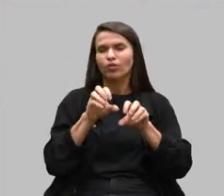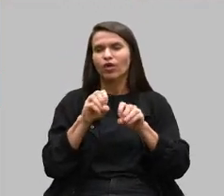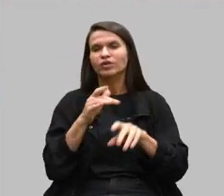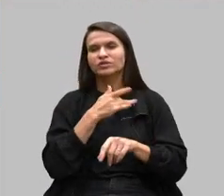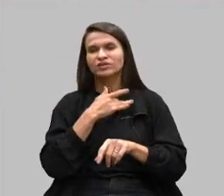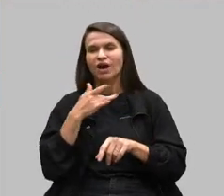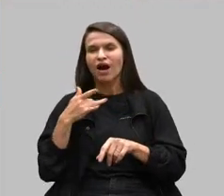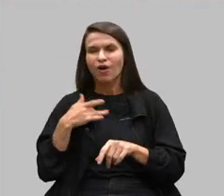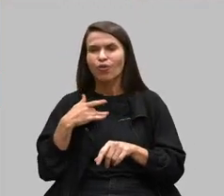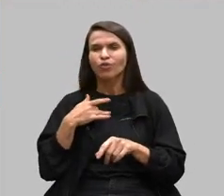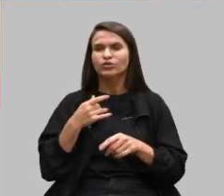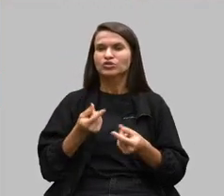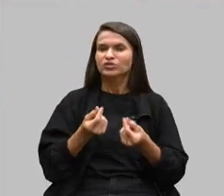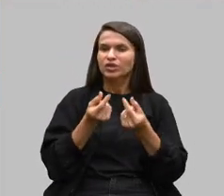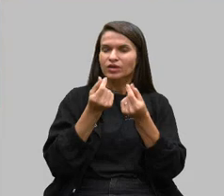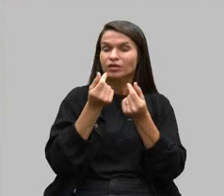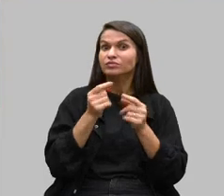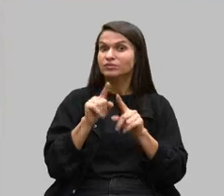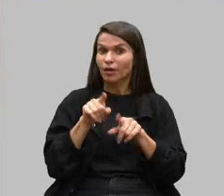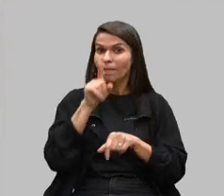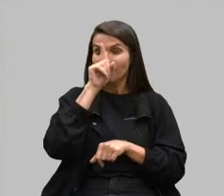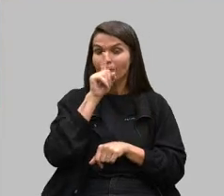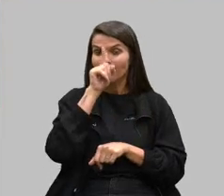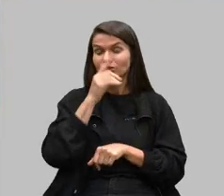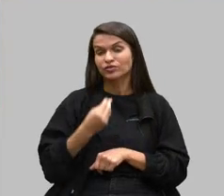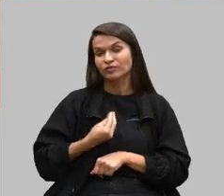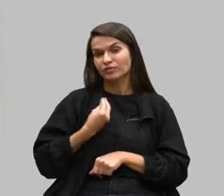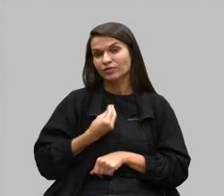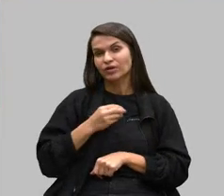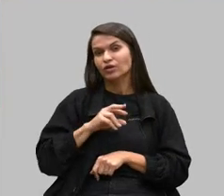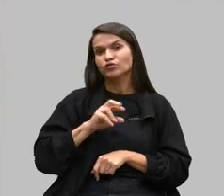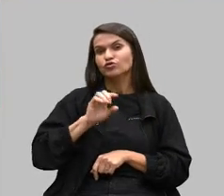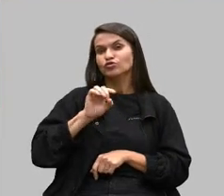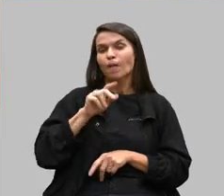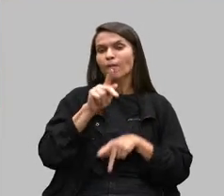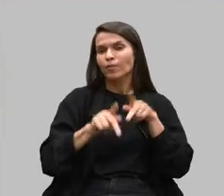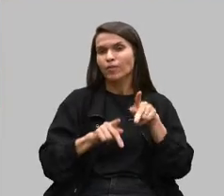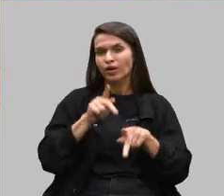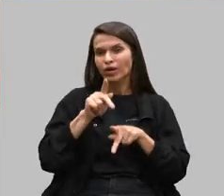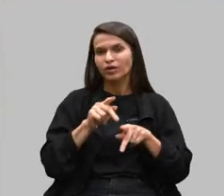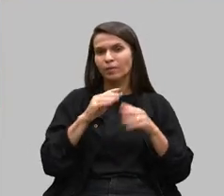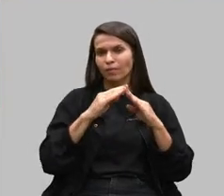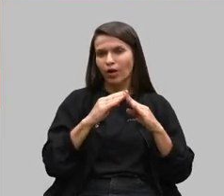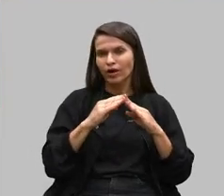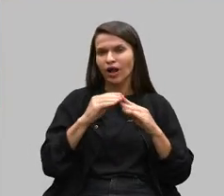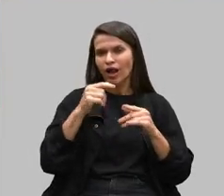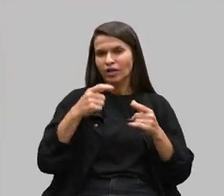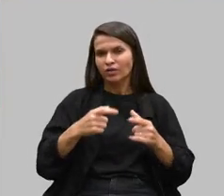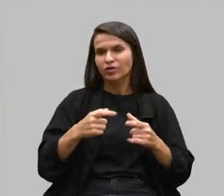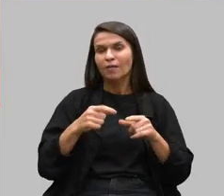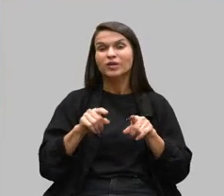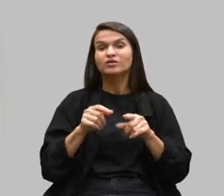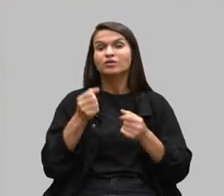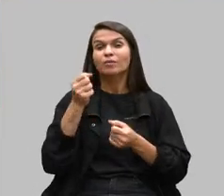e eh e risco de vida risco de vida não só da população que reside ali mas dos carro que passa para lá e para cá né